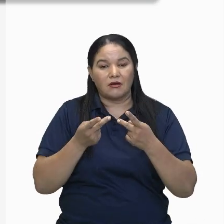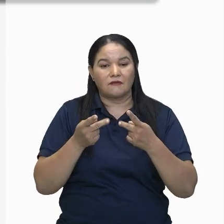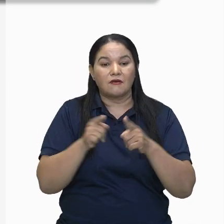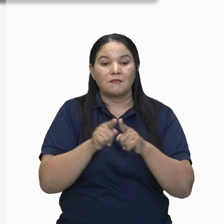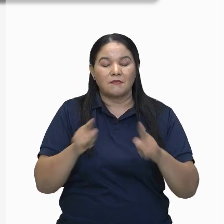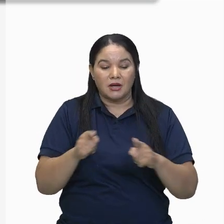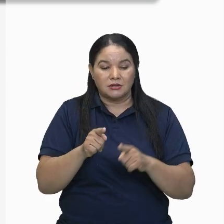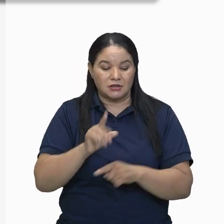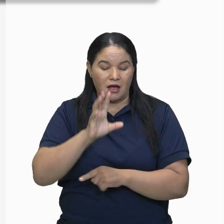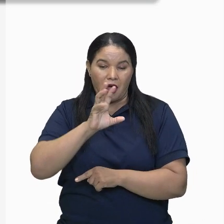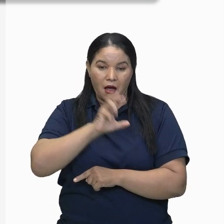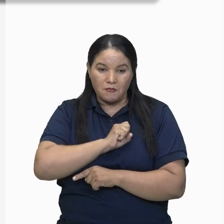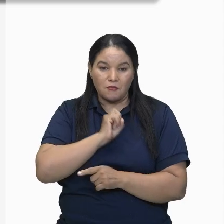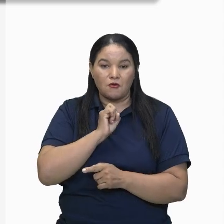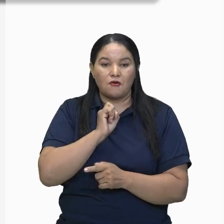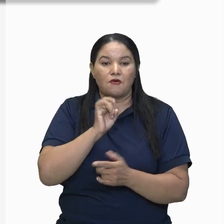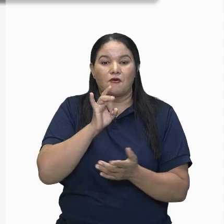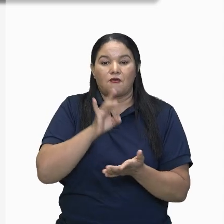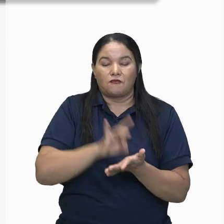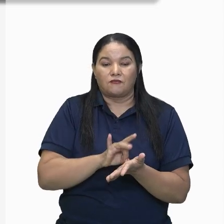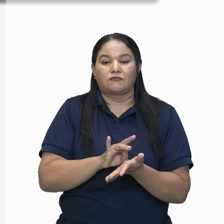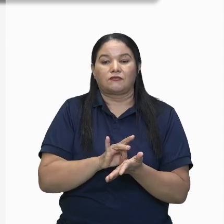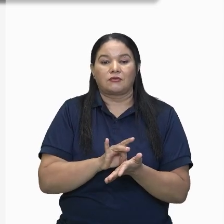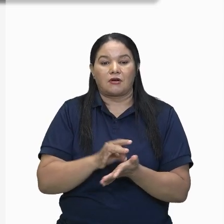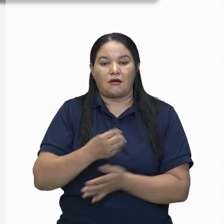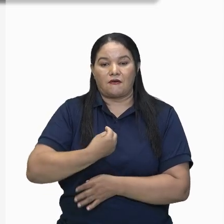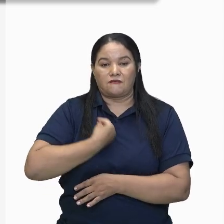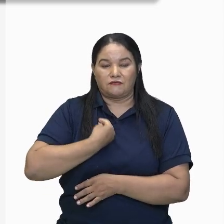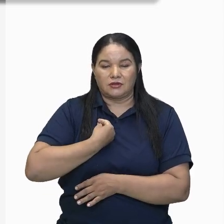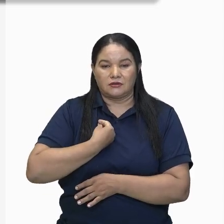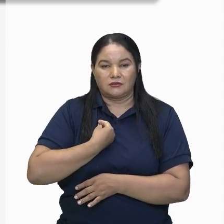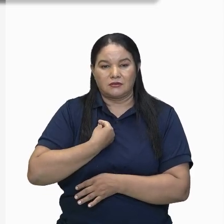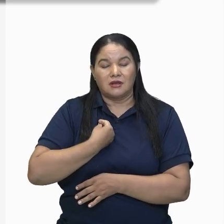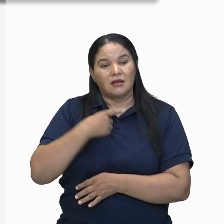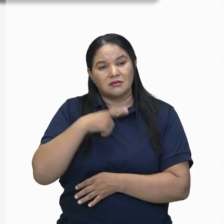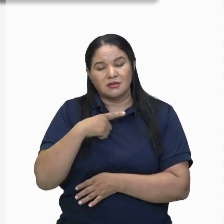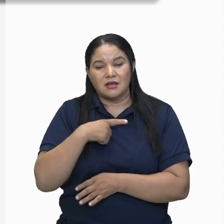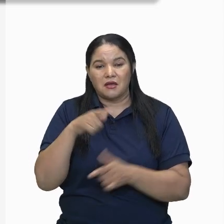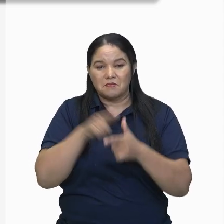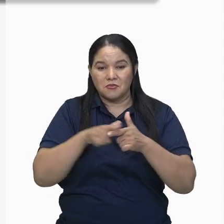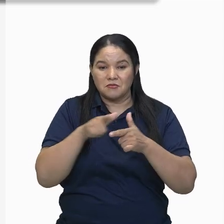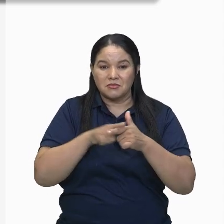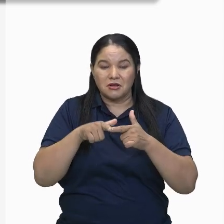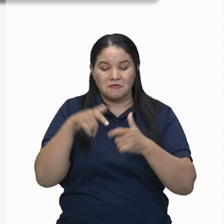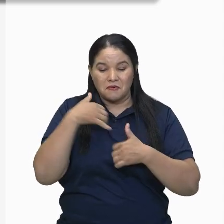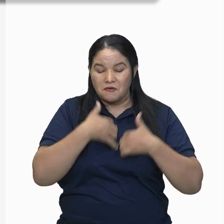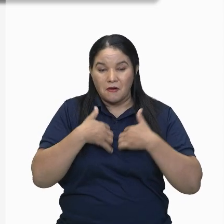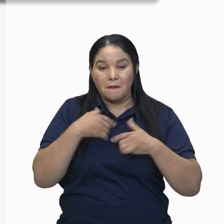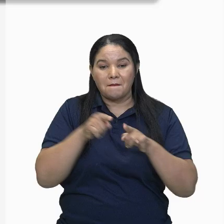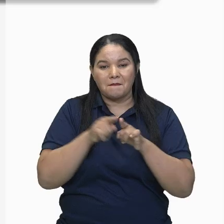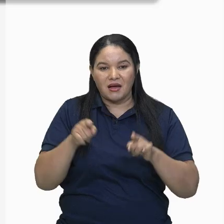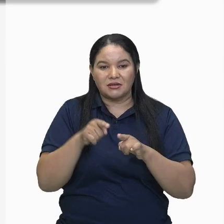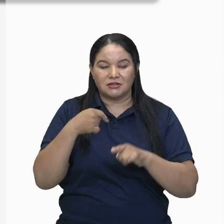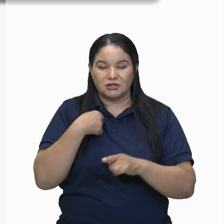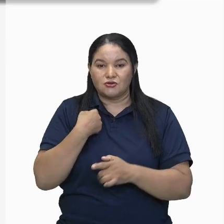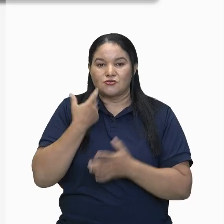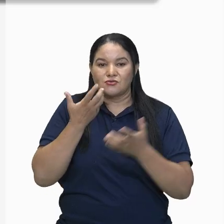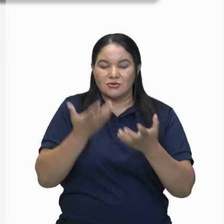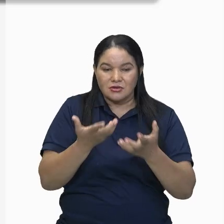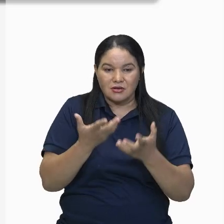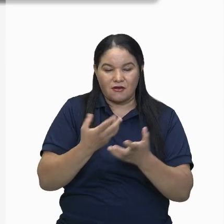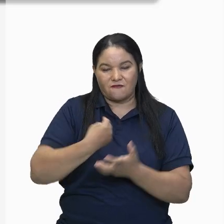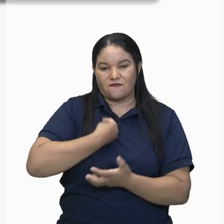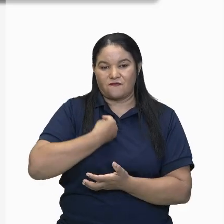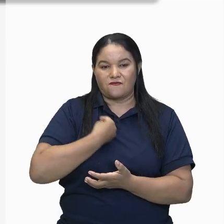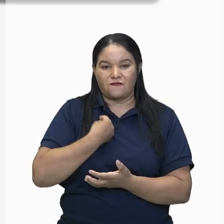amor à vida também. Mesmo a vida sendo terrível, eu afirmo o amor a ela. E querer que cada